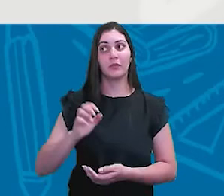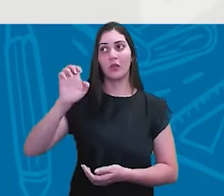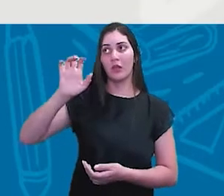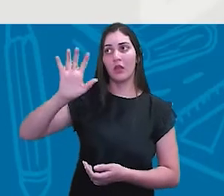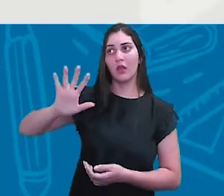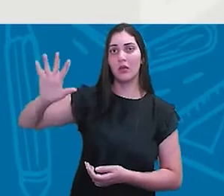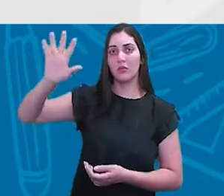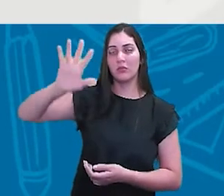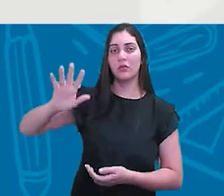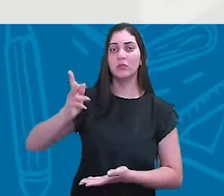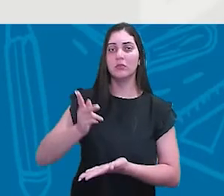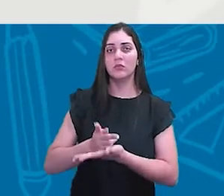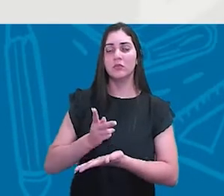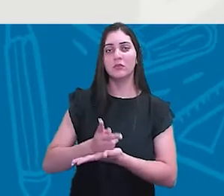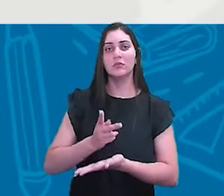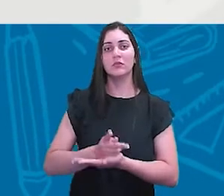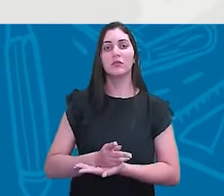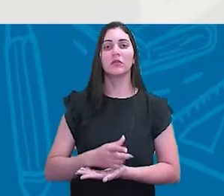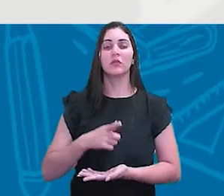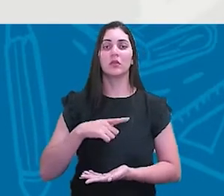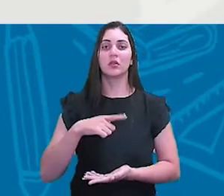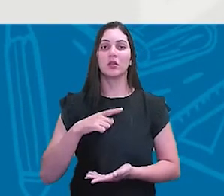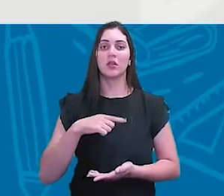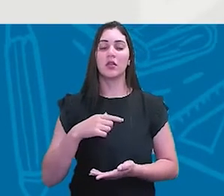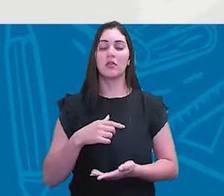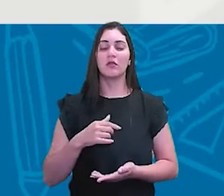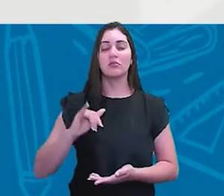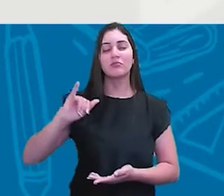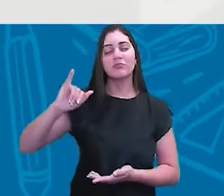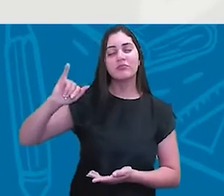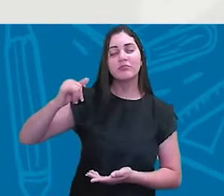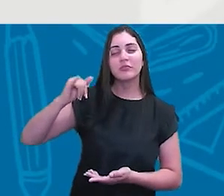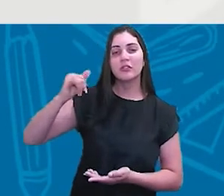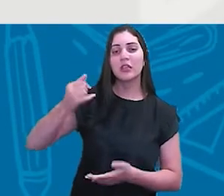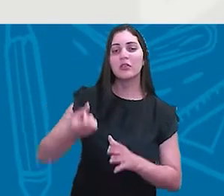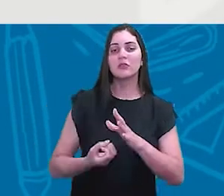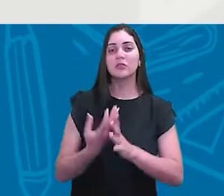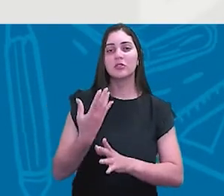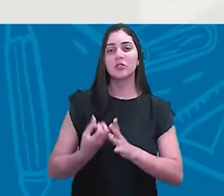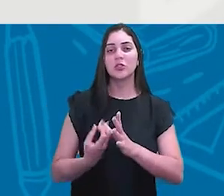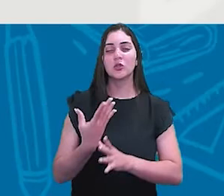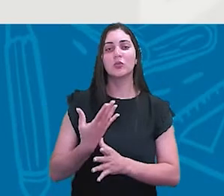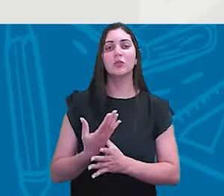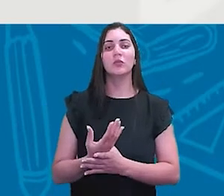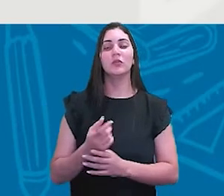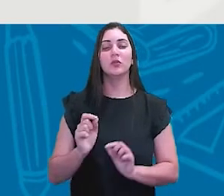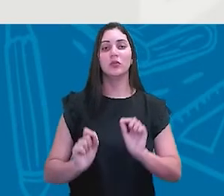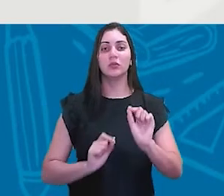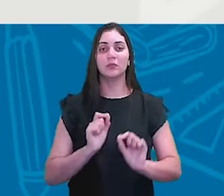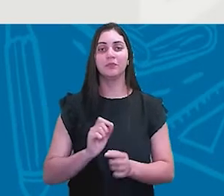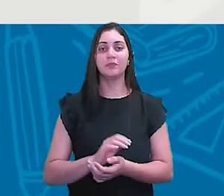Europa, ela sempre teve uma vantagem, né? Ela criou a sua